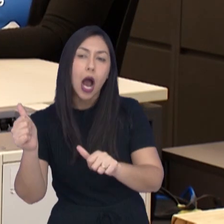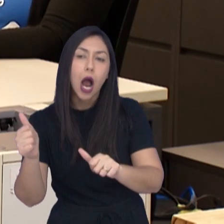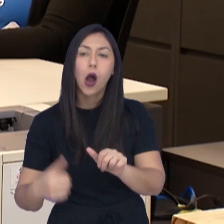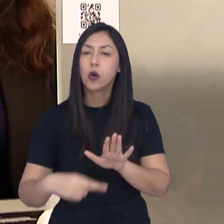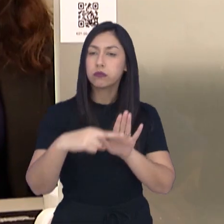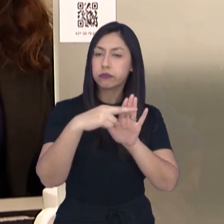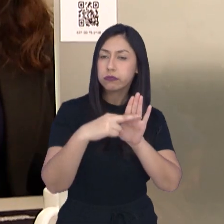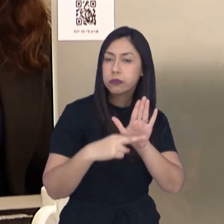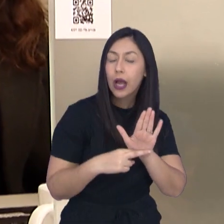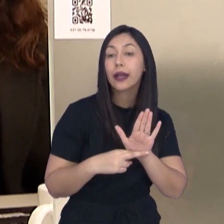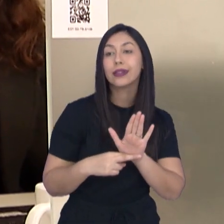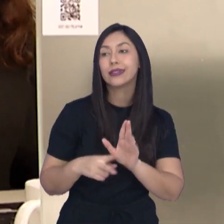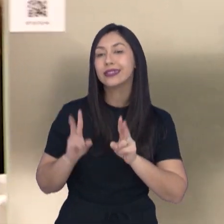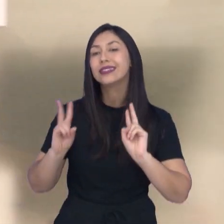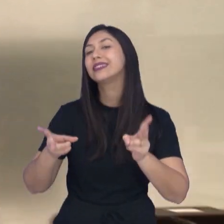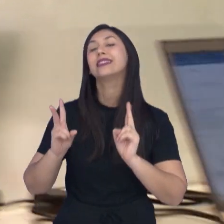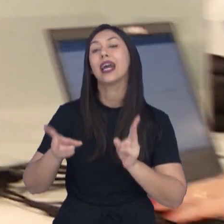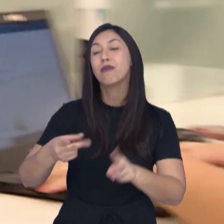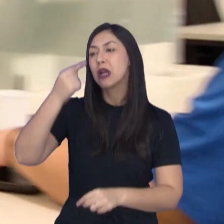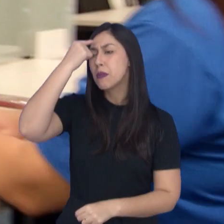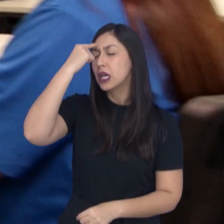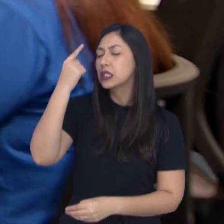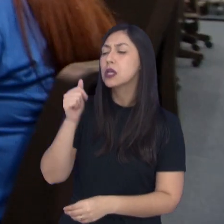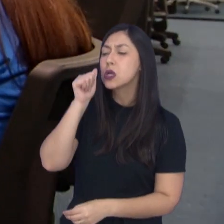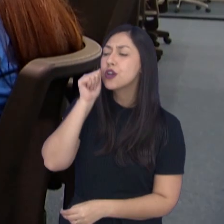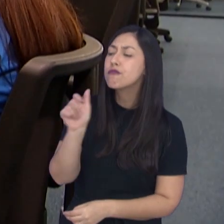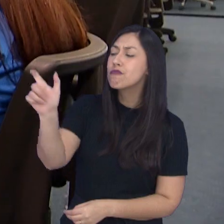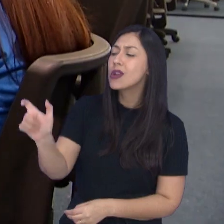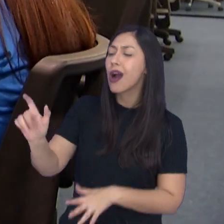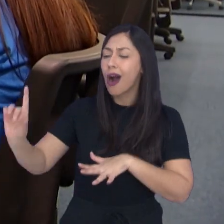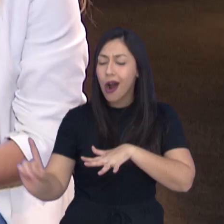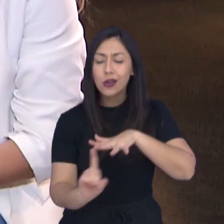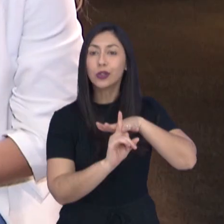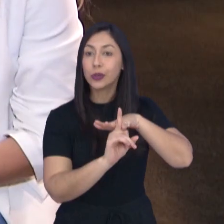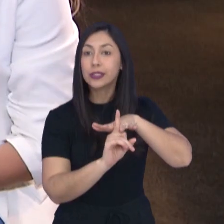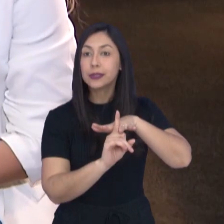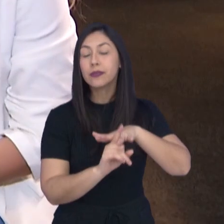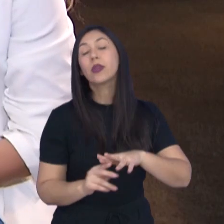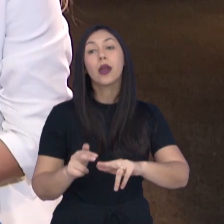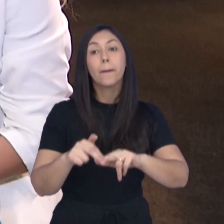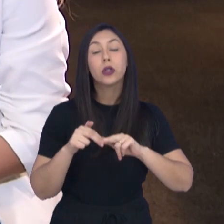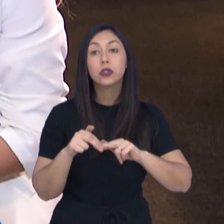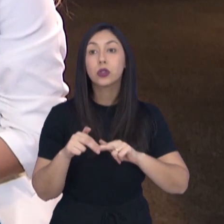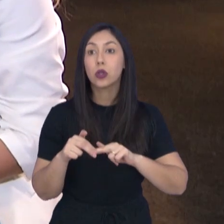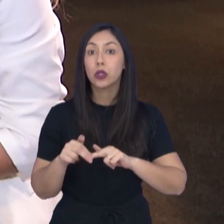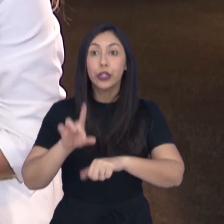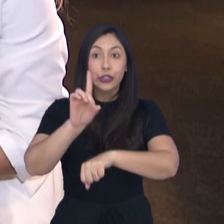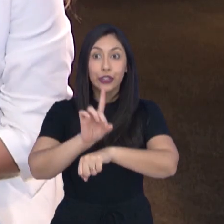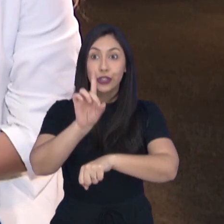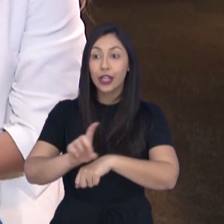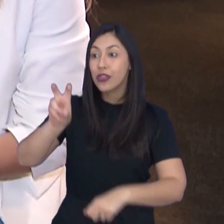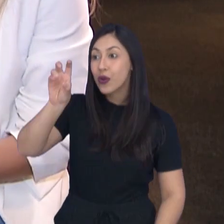de gestão, a gente inclui a mulher nisso. Então, hoje, por exemplo, a gente já tem, né, a metade da nossa diretoria já é